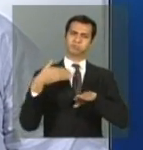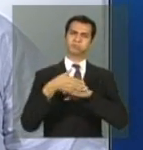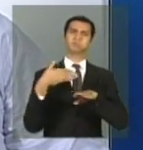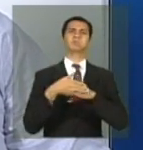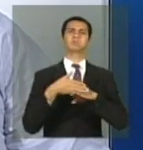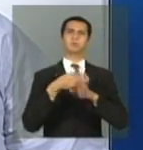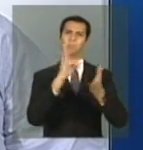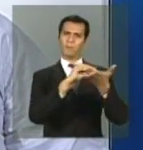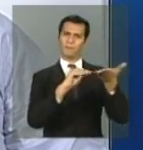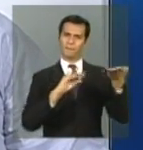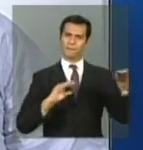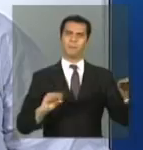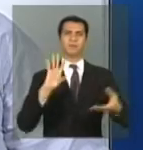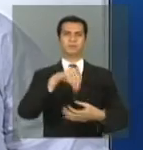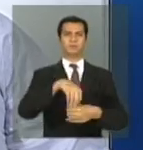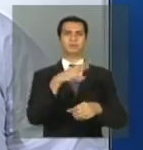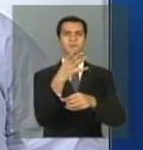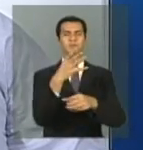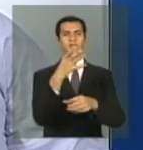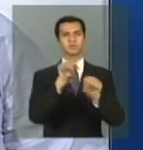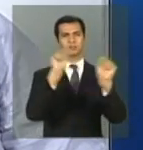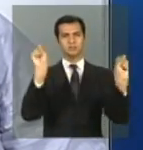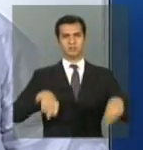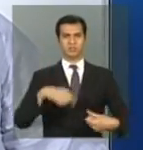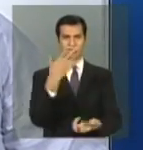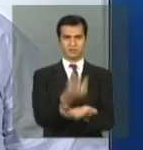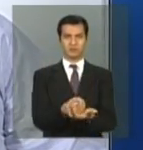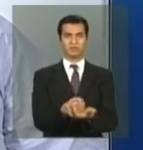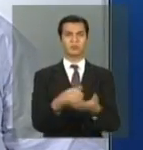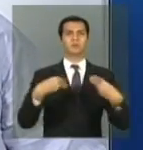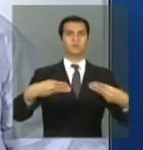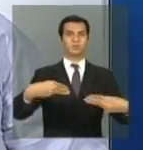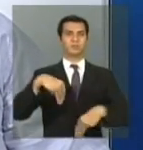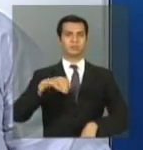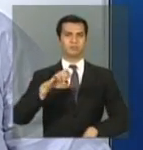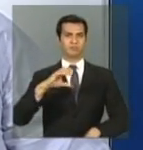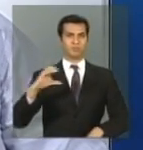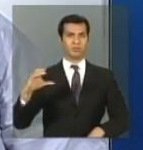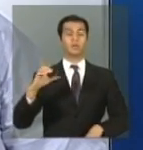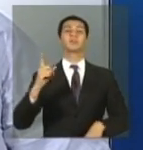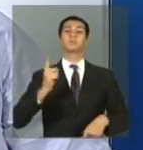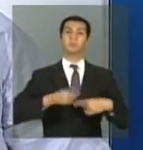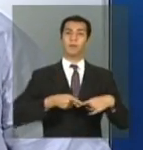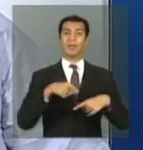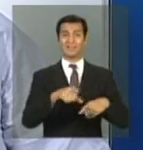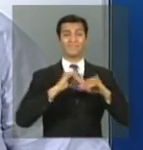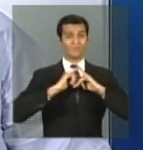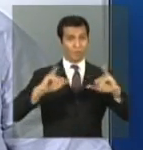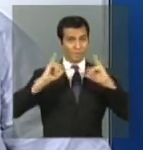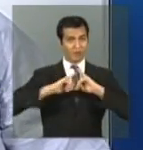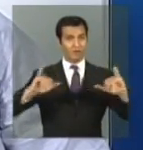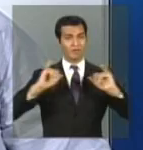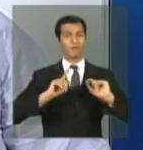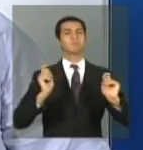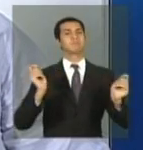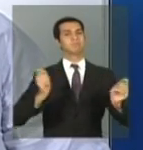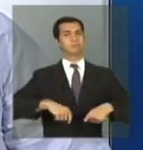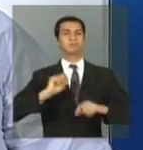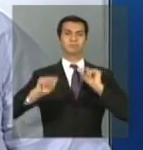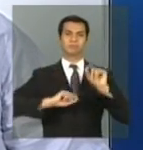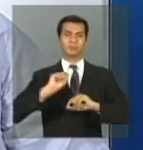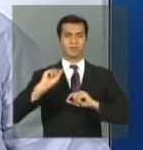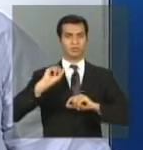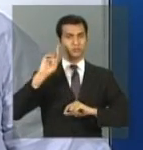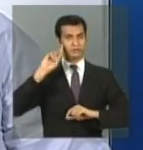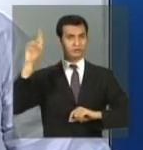informada, registrada no sistema do MEC. Porque essa informação, Renata e Marcos, né, que vai permitir que os gestores locais